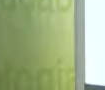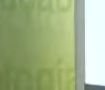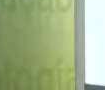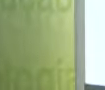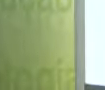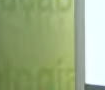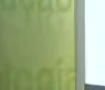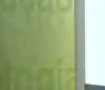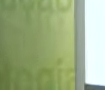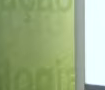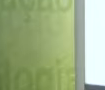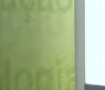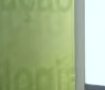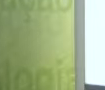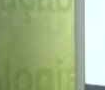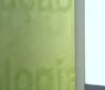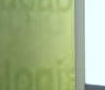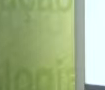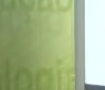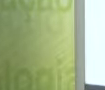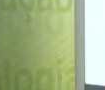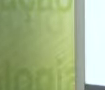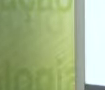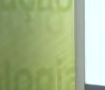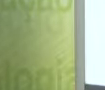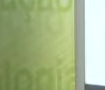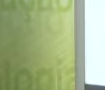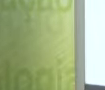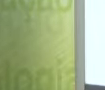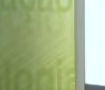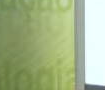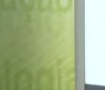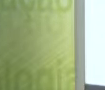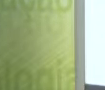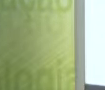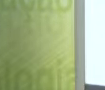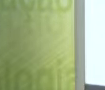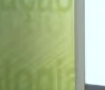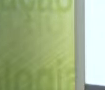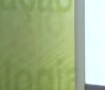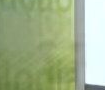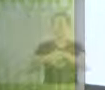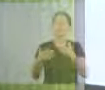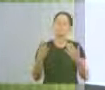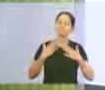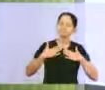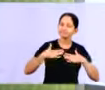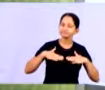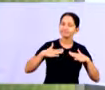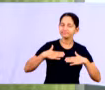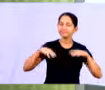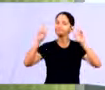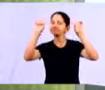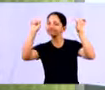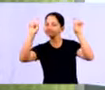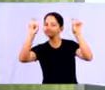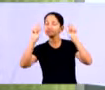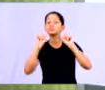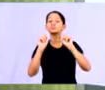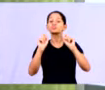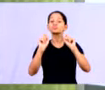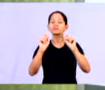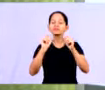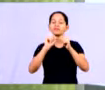Olá, boa noite a todos. Quero dizer assim, nessa noite vai ser algo bem tranquilo o nosso assunto. A gente vai fazer